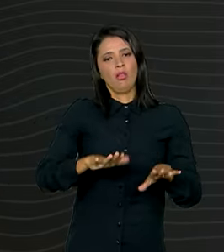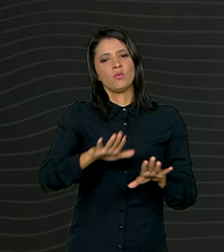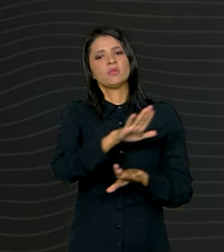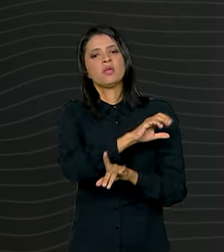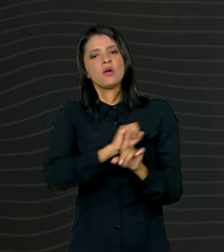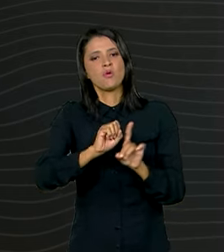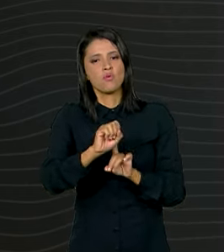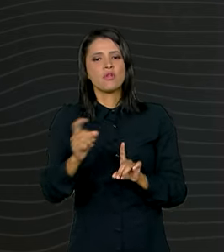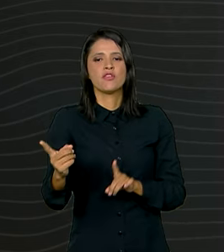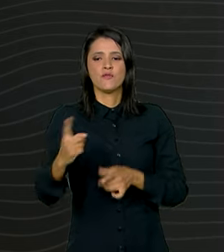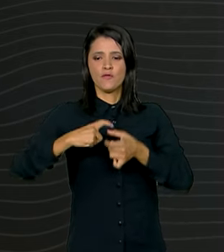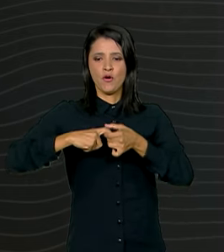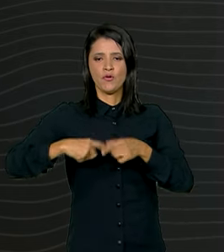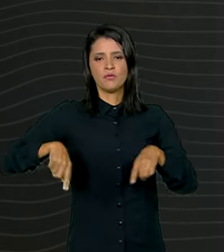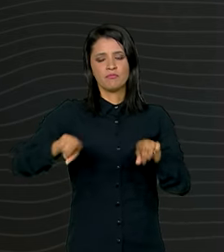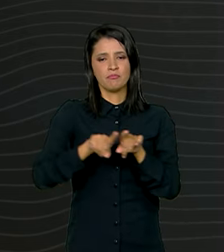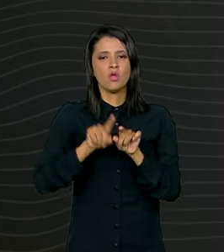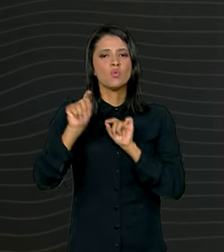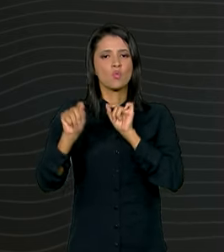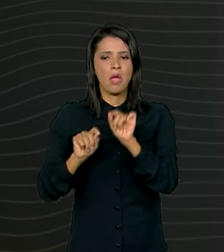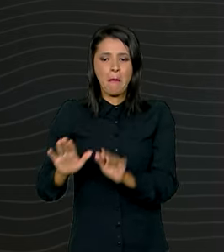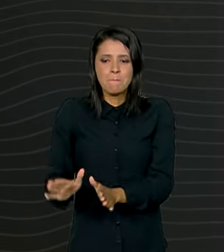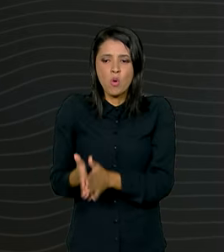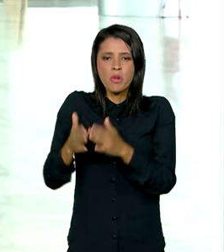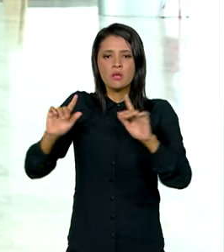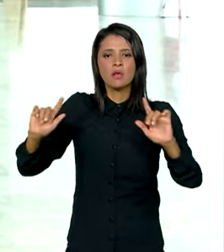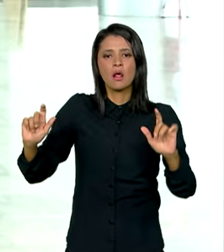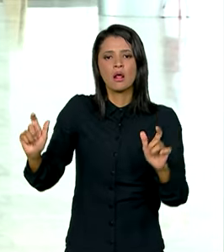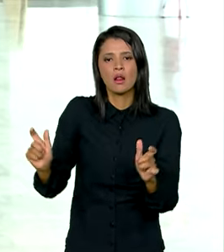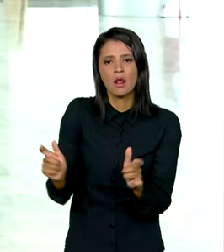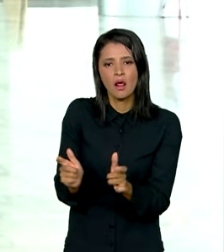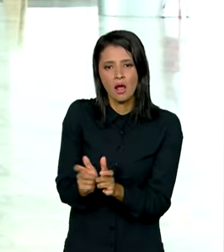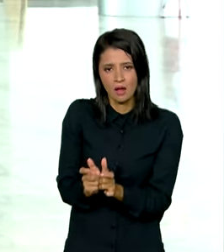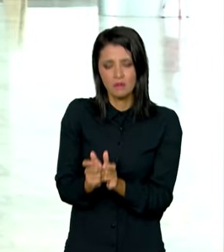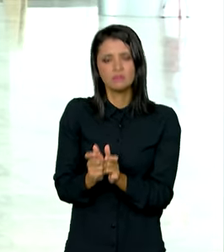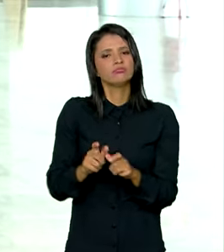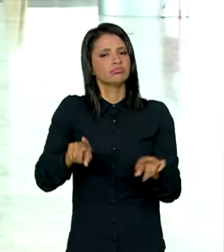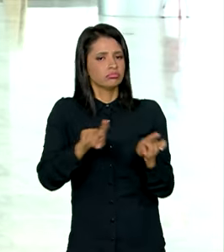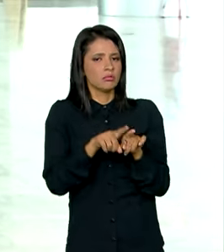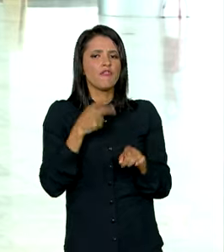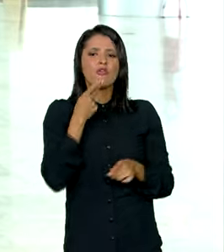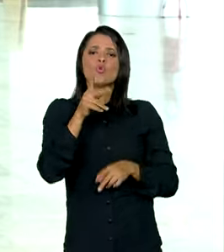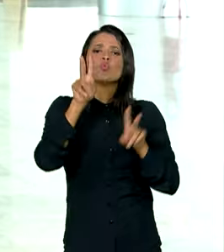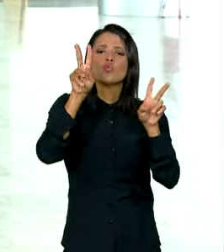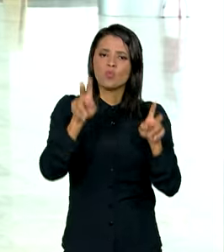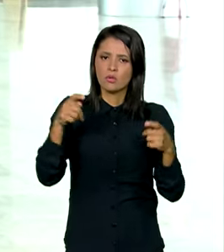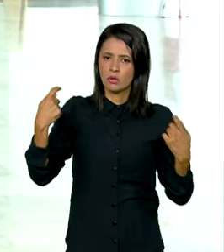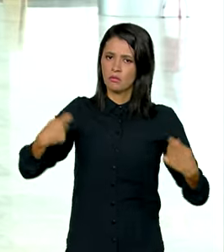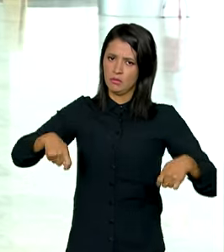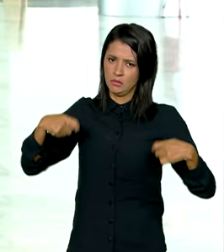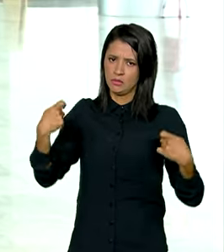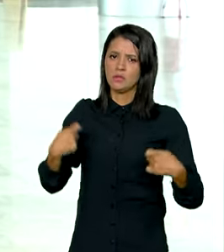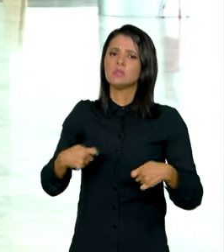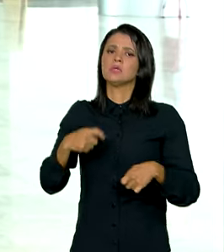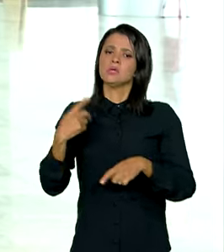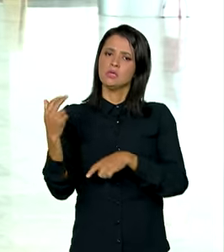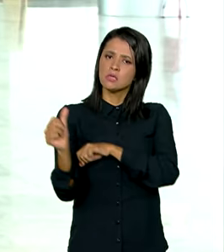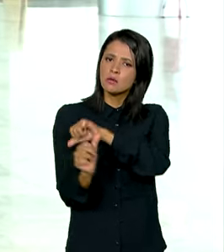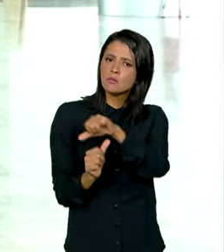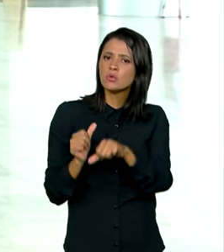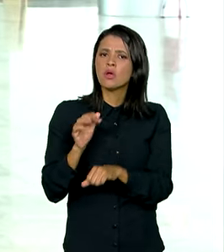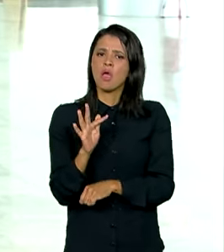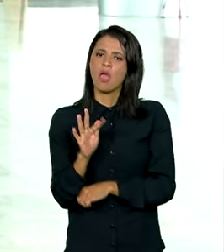social e a retomada da redução da pobreza no mundo. Também falaram sobre a necessidade de uma reforma